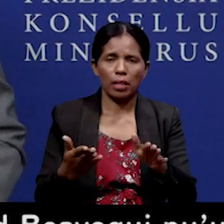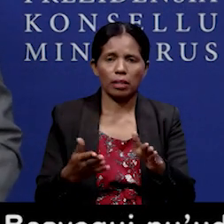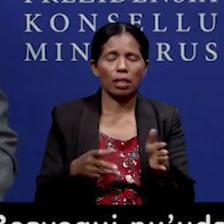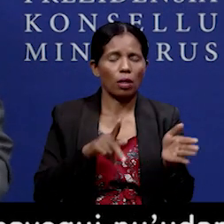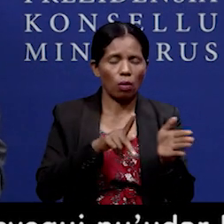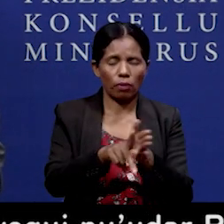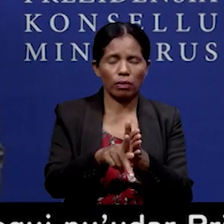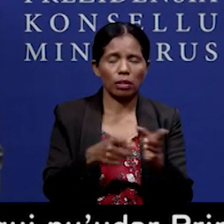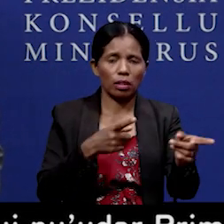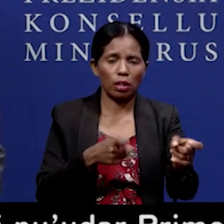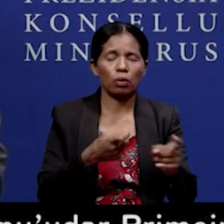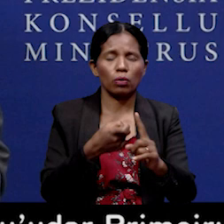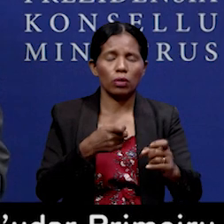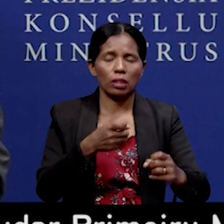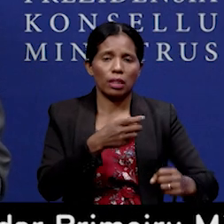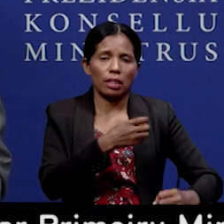militar indonesio nian altura neba